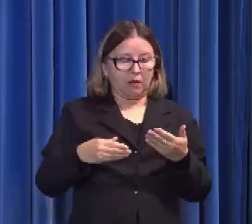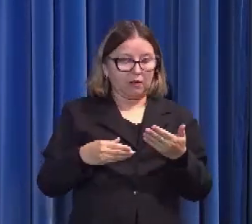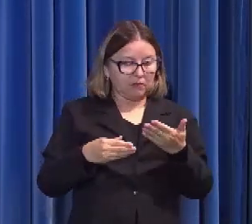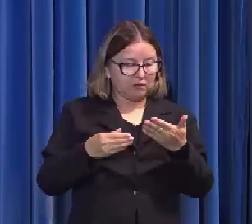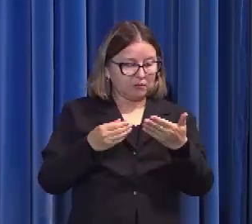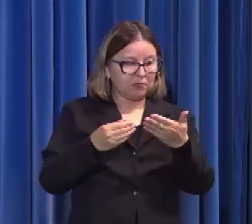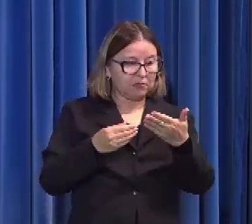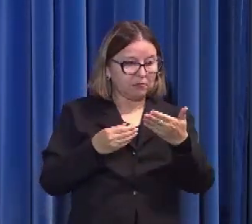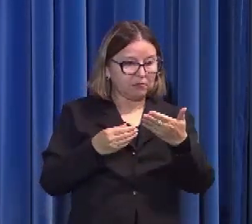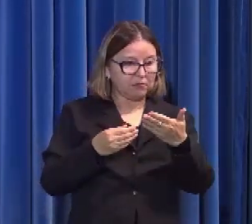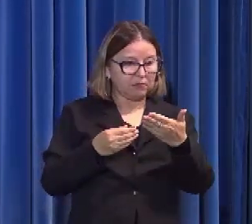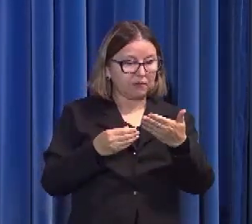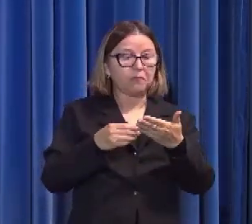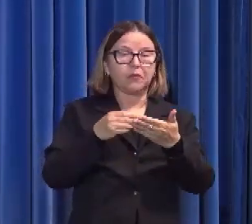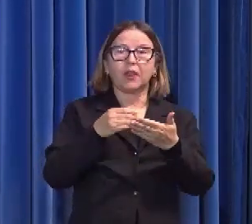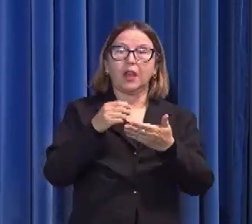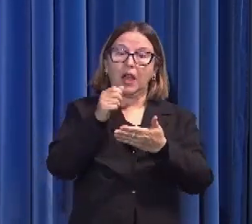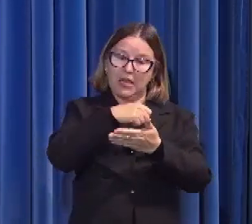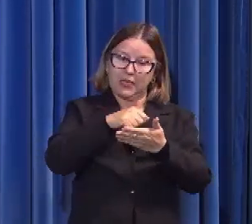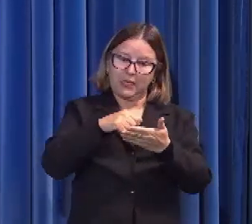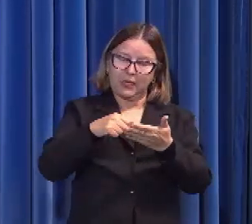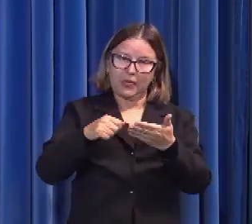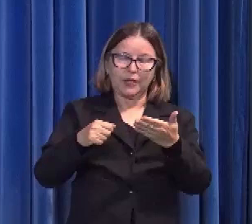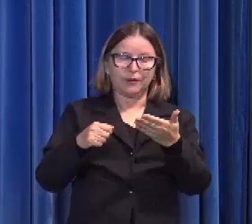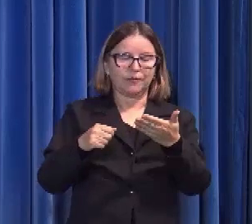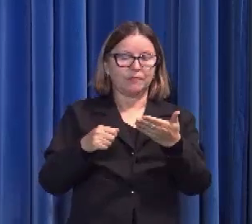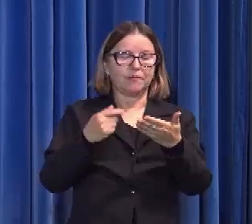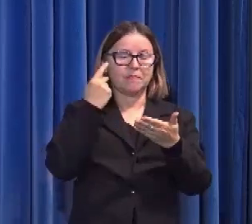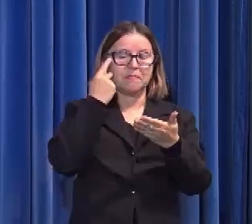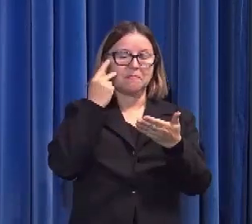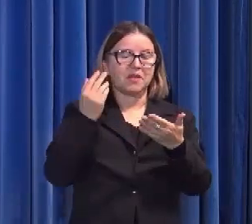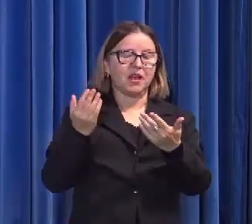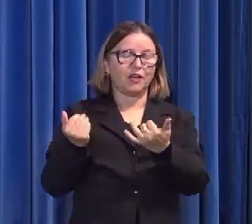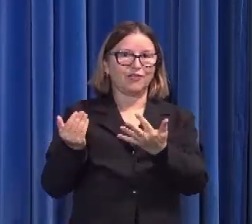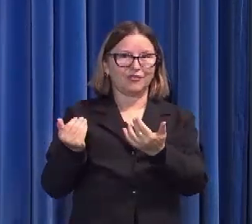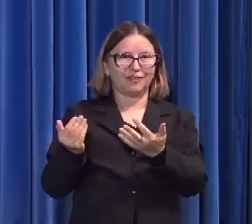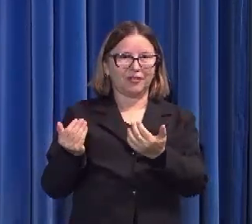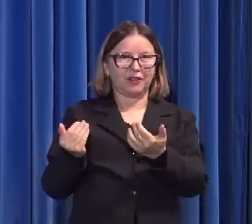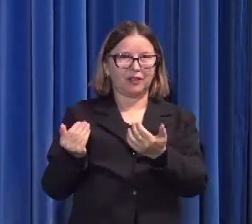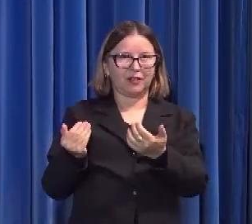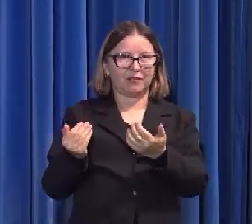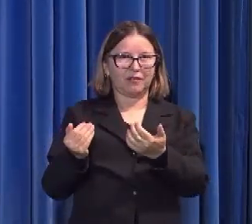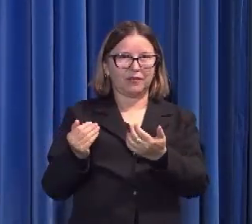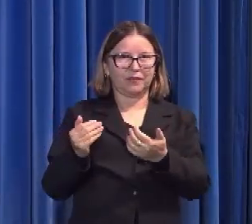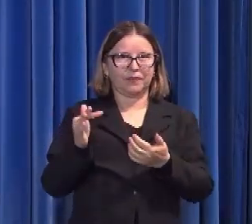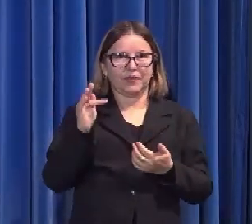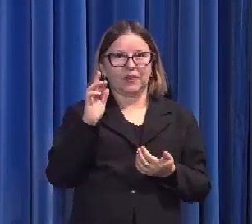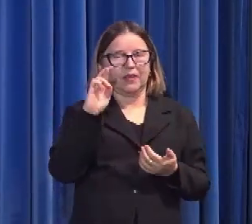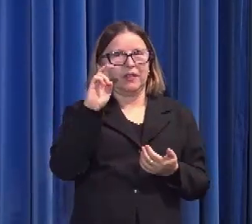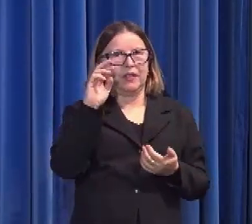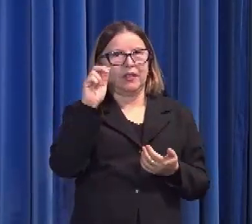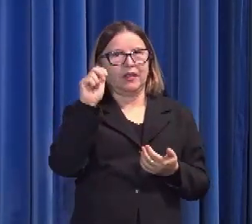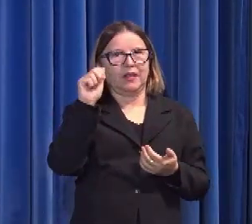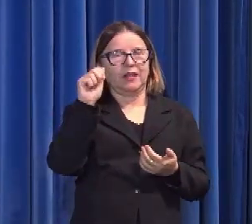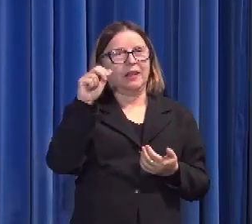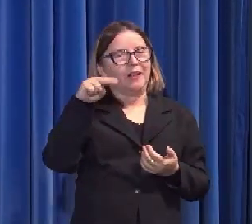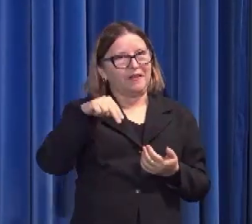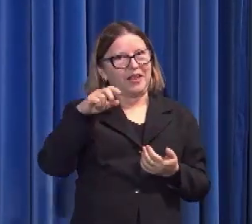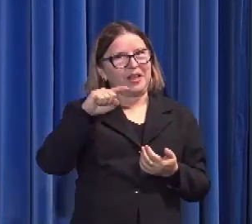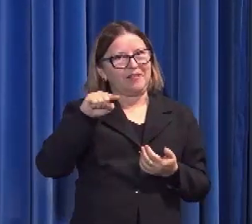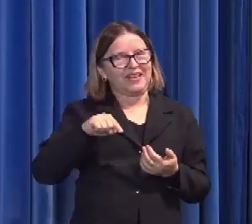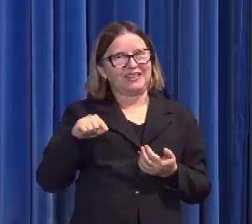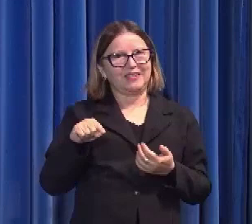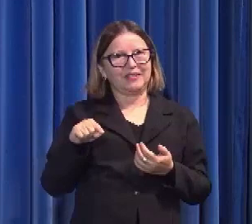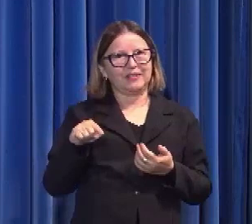molhou envio a dedicatória ao Jovem Franz a a